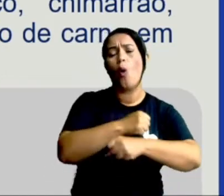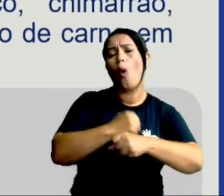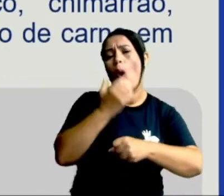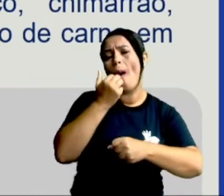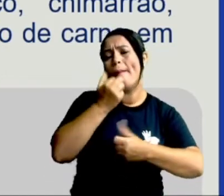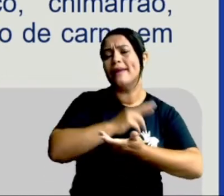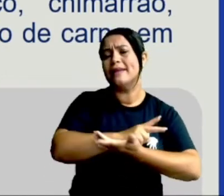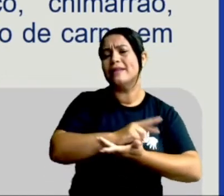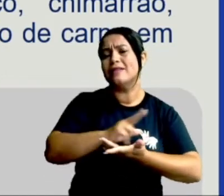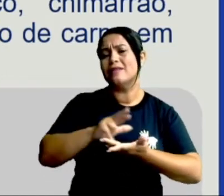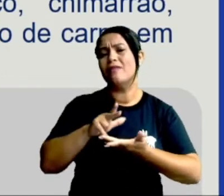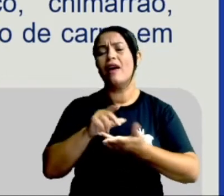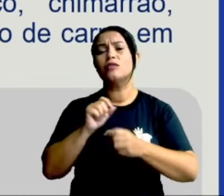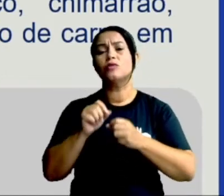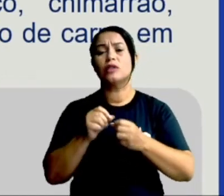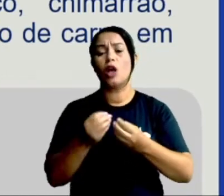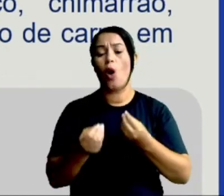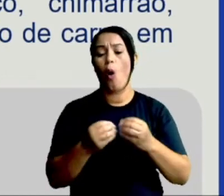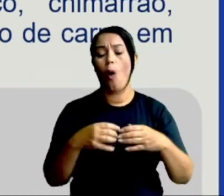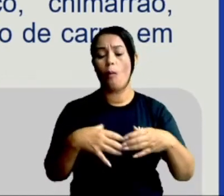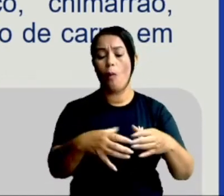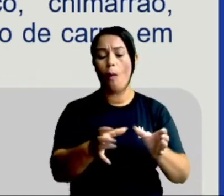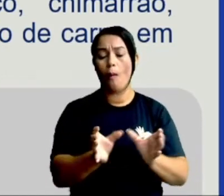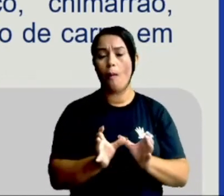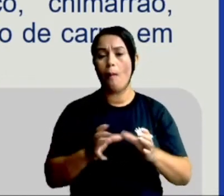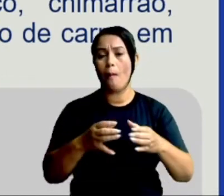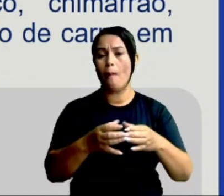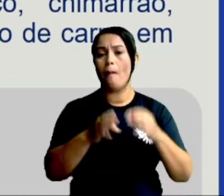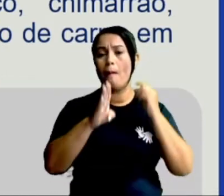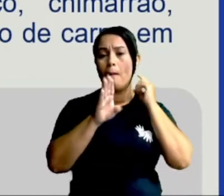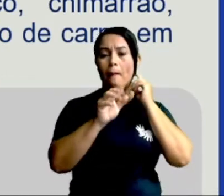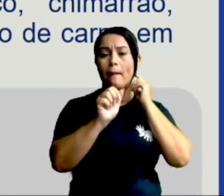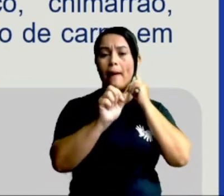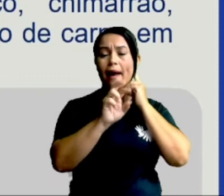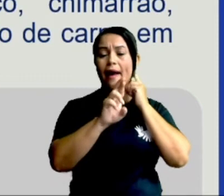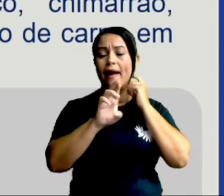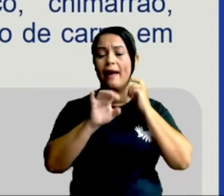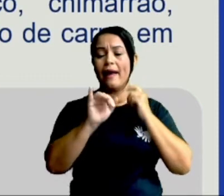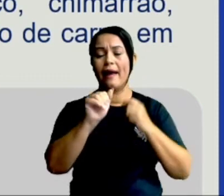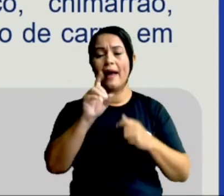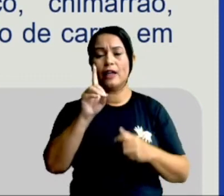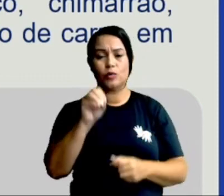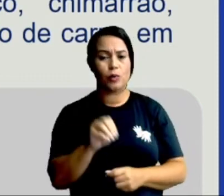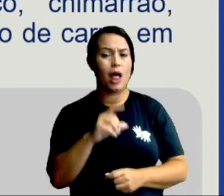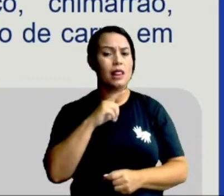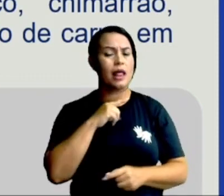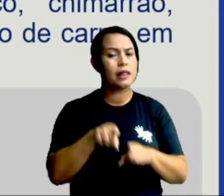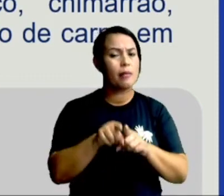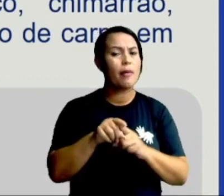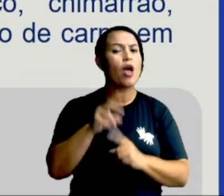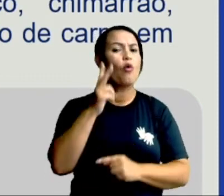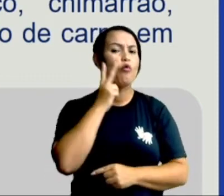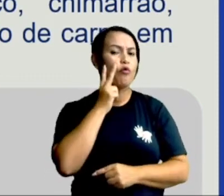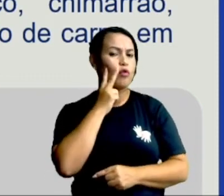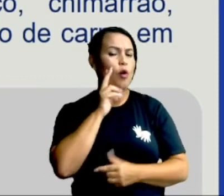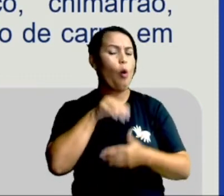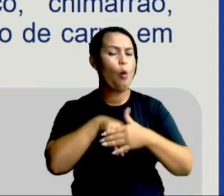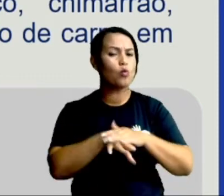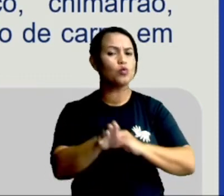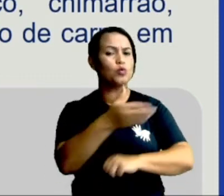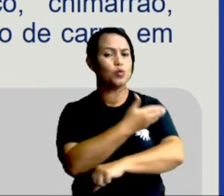carne, só que é feito numa panela de barro, por isso que dá o nome de barreado. E o vinho também, é um hábito